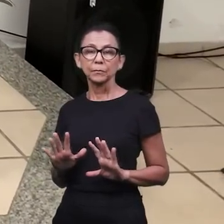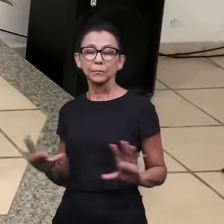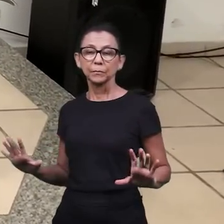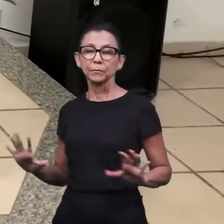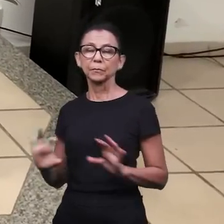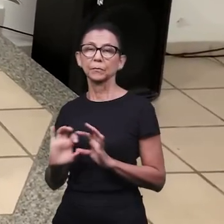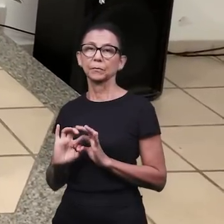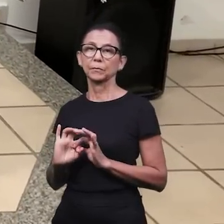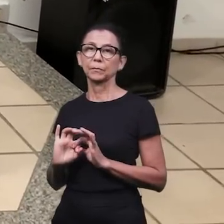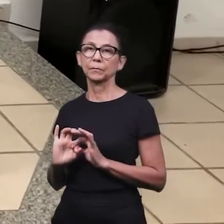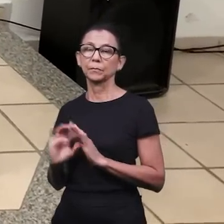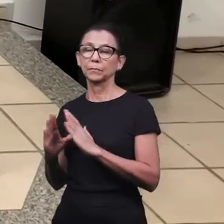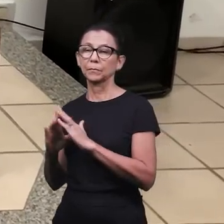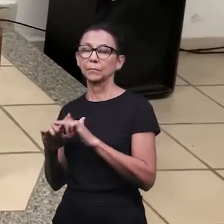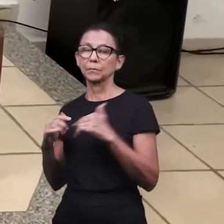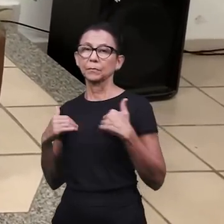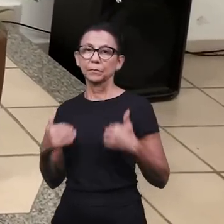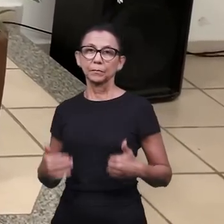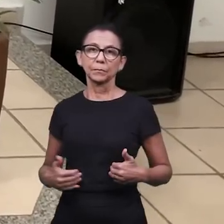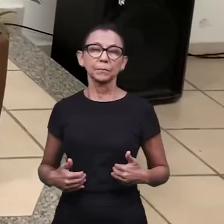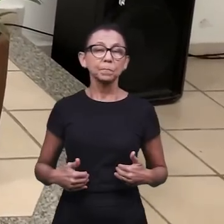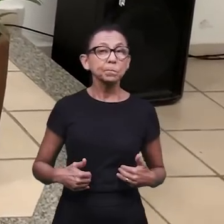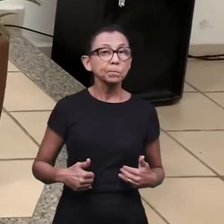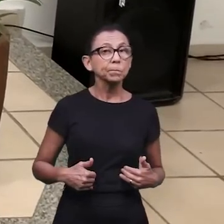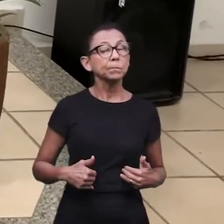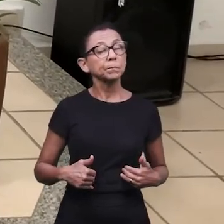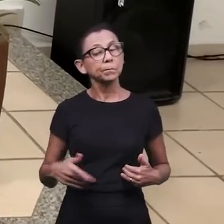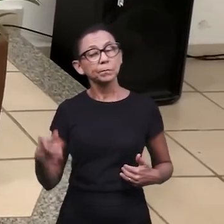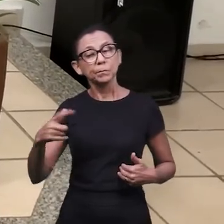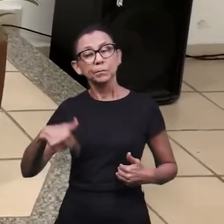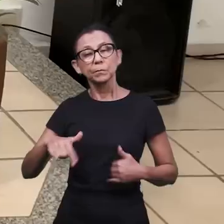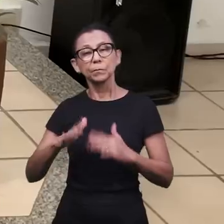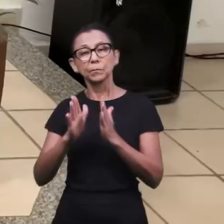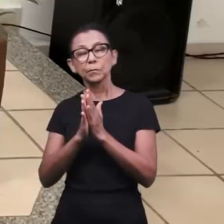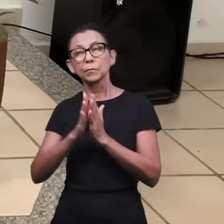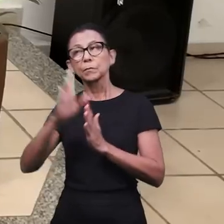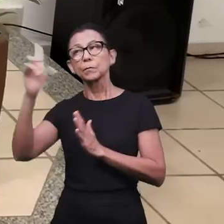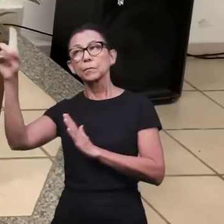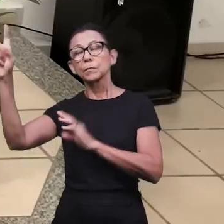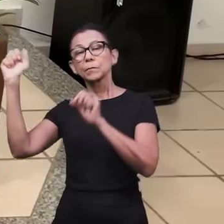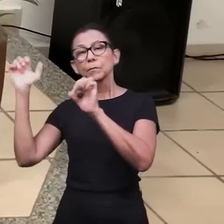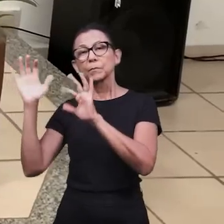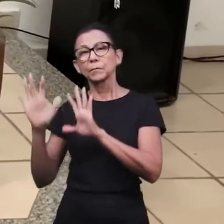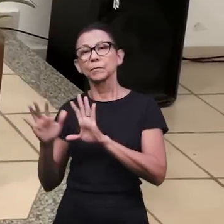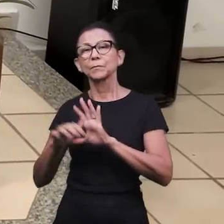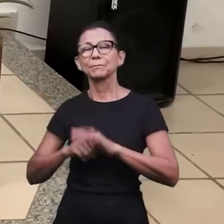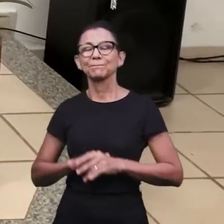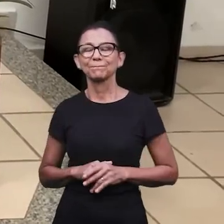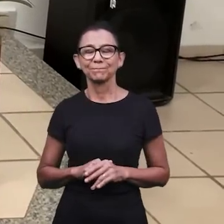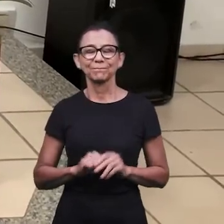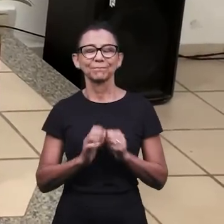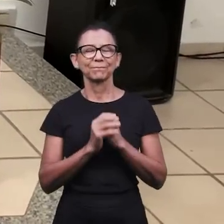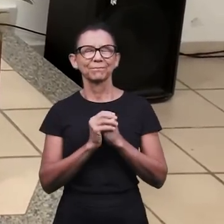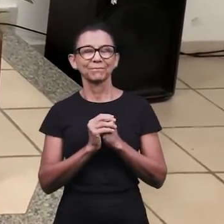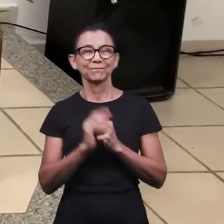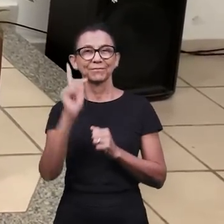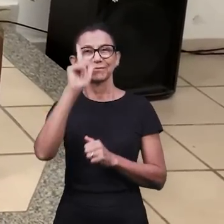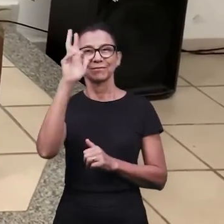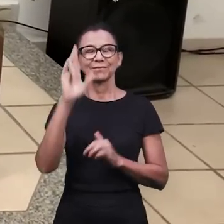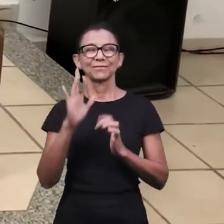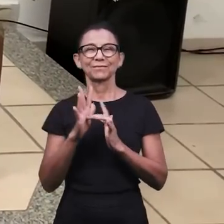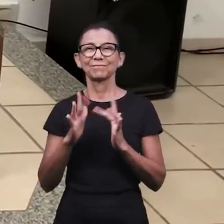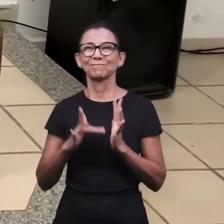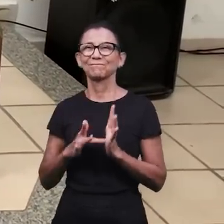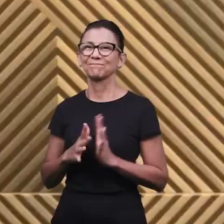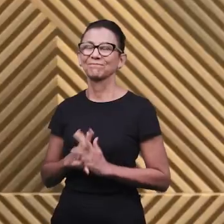a igreja orou, o Senhor operou, e nós estamos aqui hoje para glorificar o nome do nosso Deus. Amém, queridos? A todos a